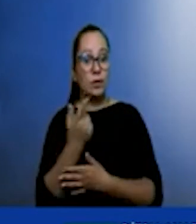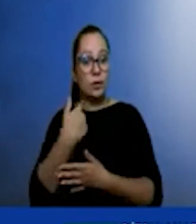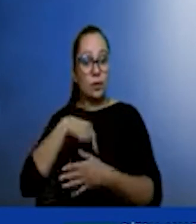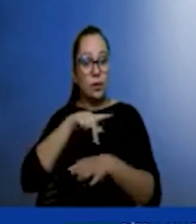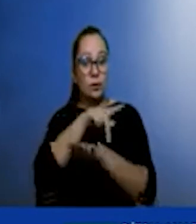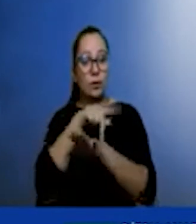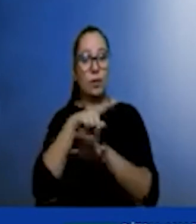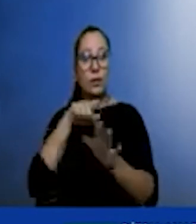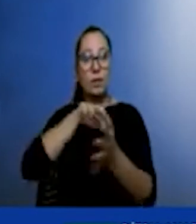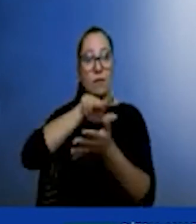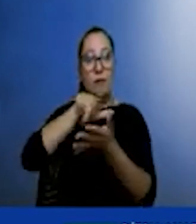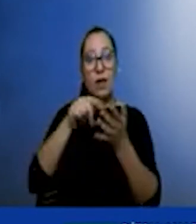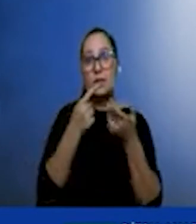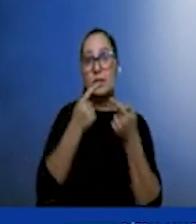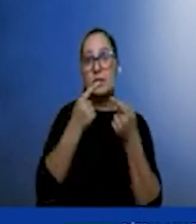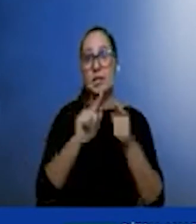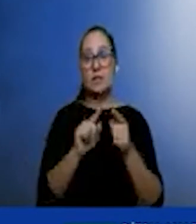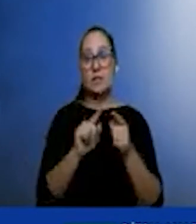de desafios